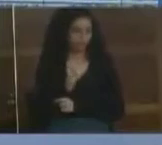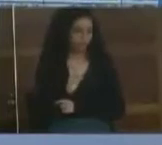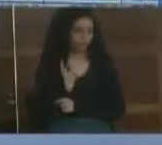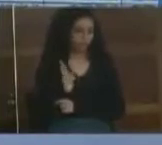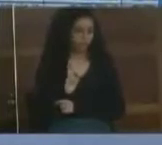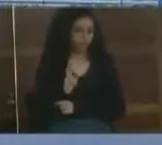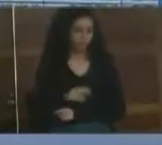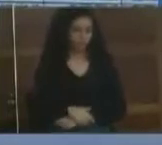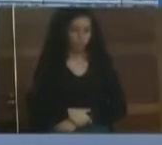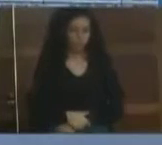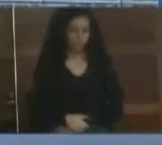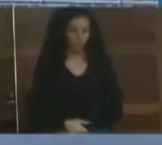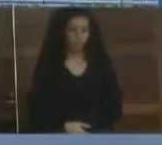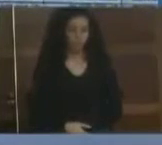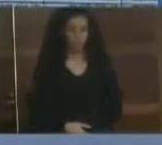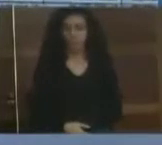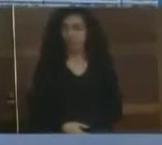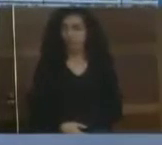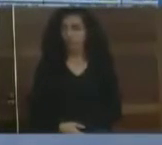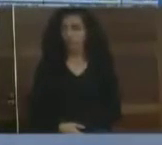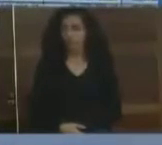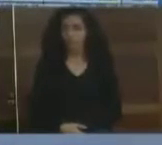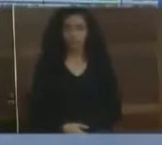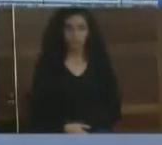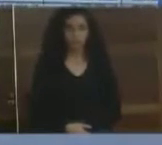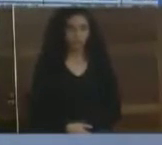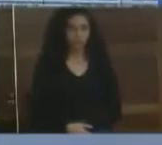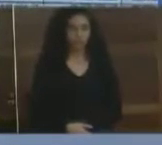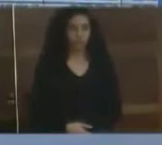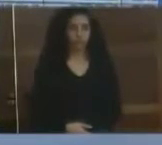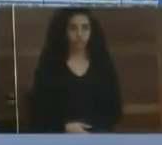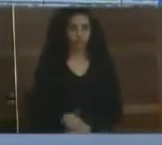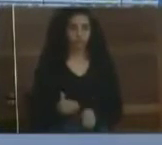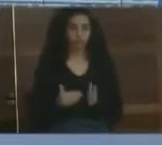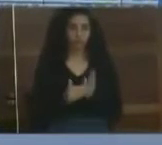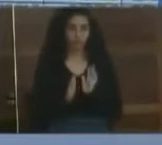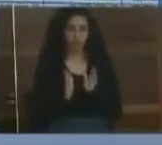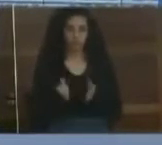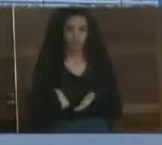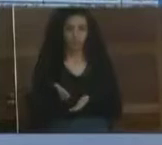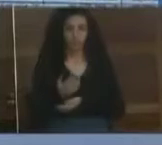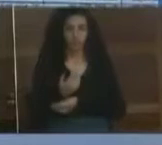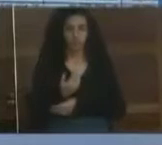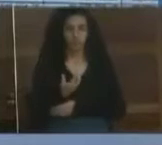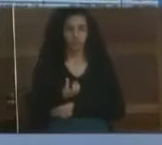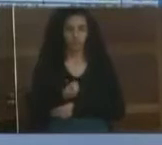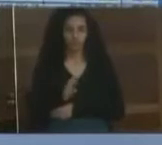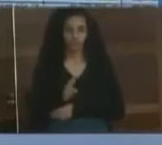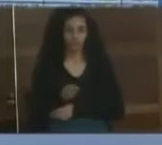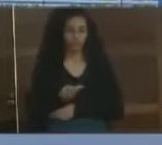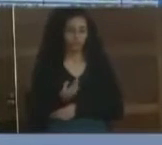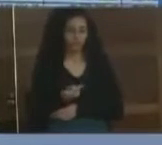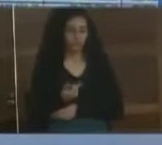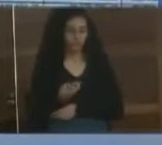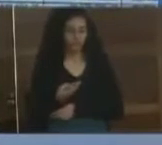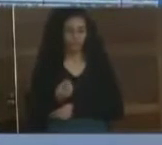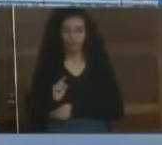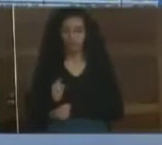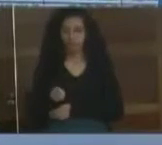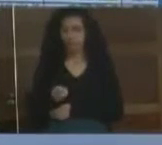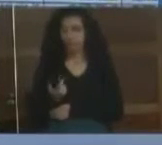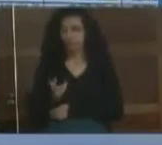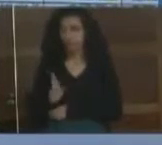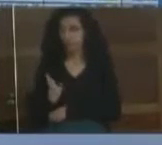anulação de 1 milhão 277 mil reais despesa empenhada até o 3º quadrimestre de seis milhões e 23.000